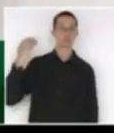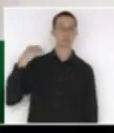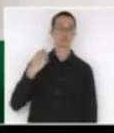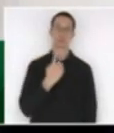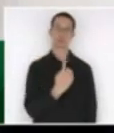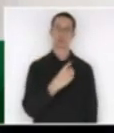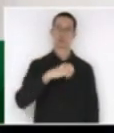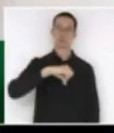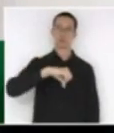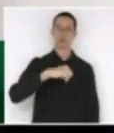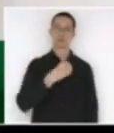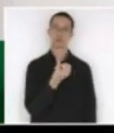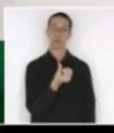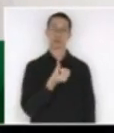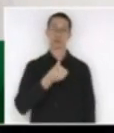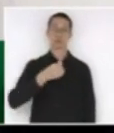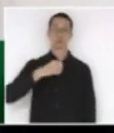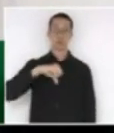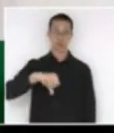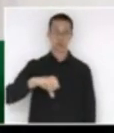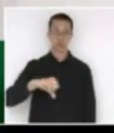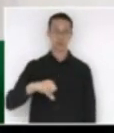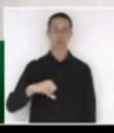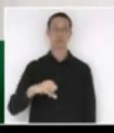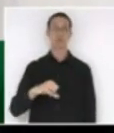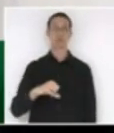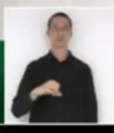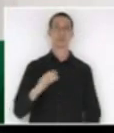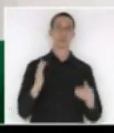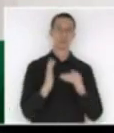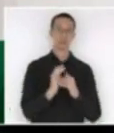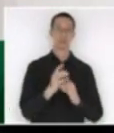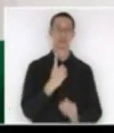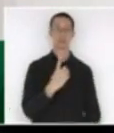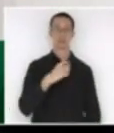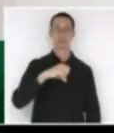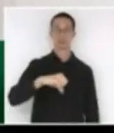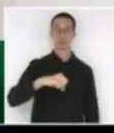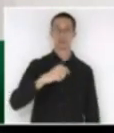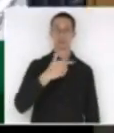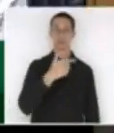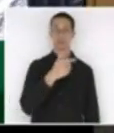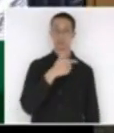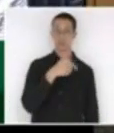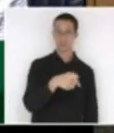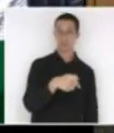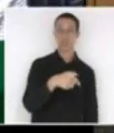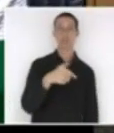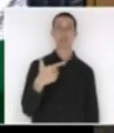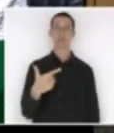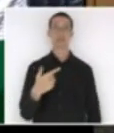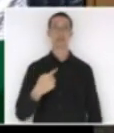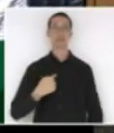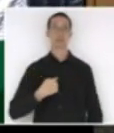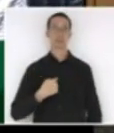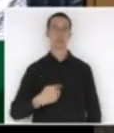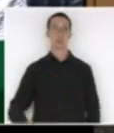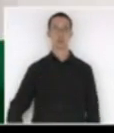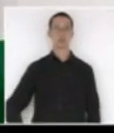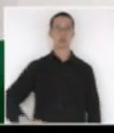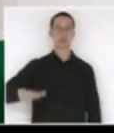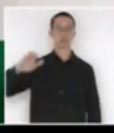1969, 70, 71, 72, passamos nossa infância lá e deixamos alguns amigos na cidade de